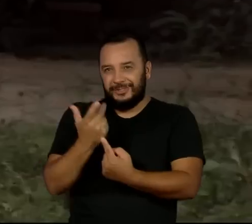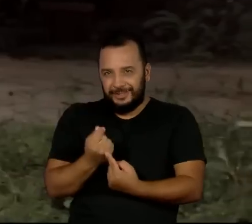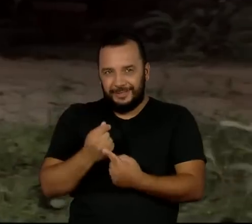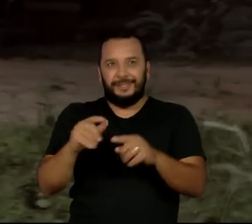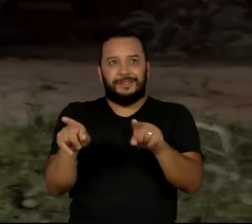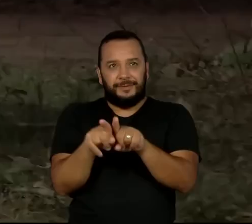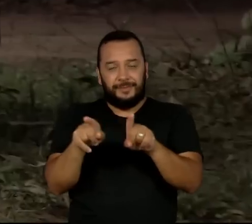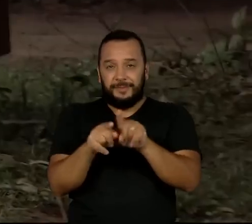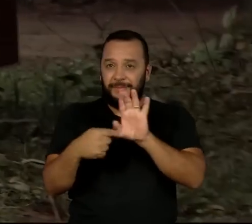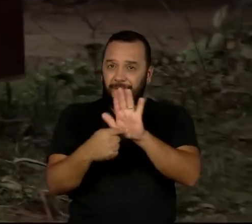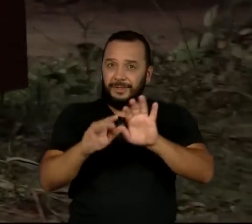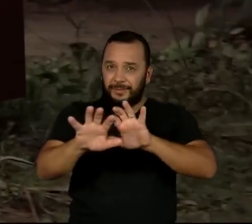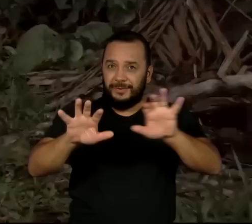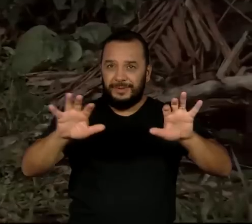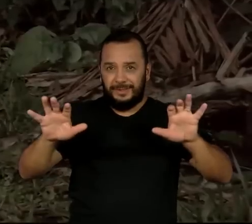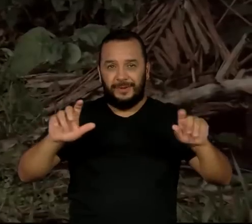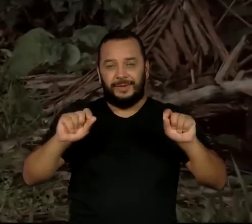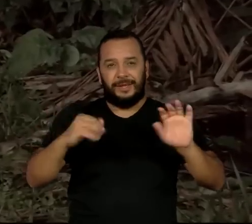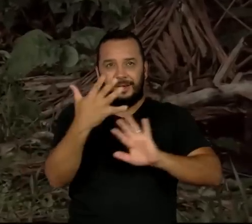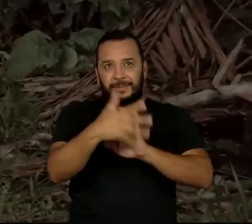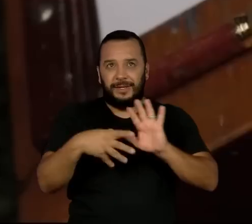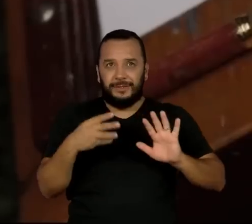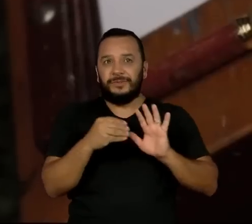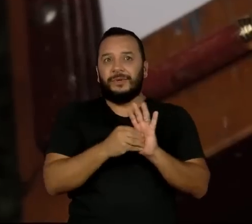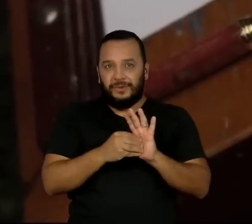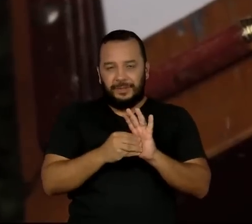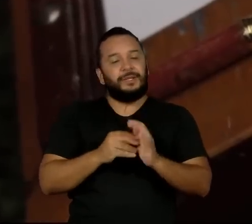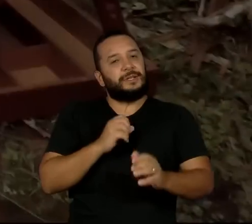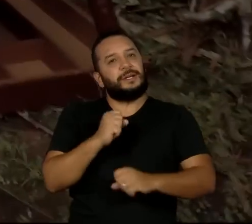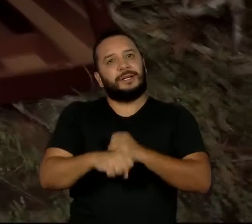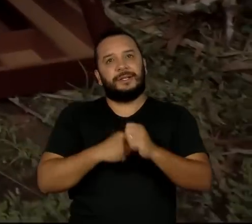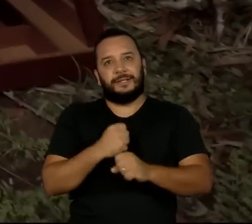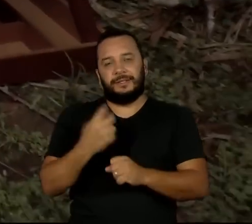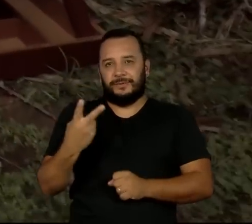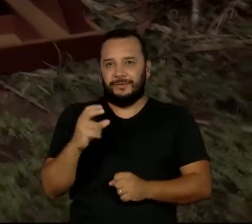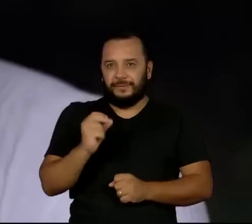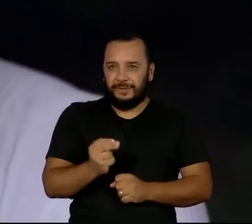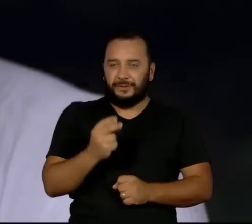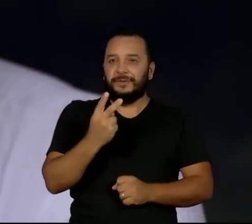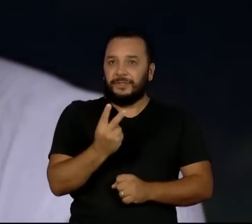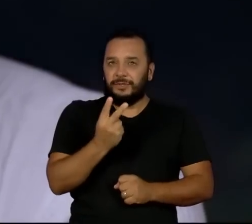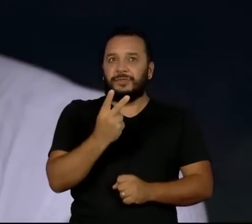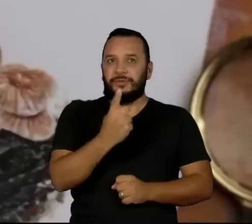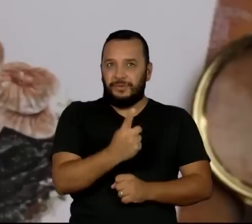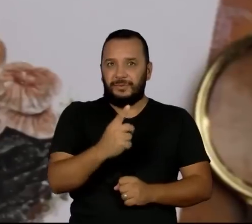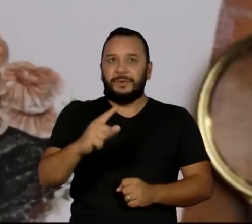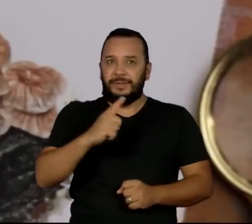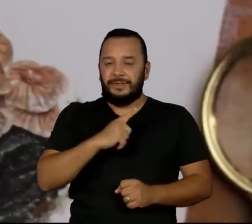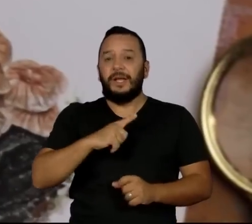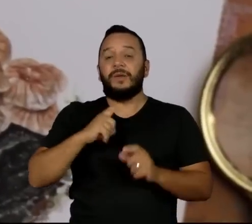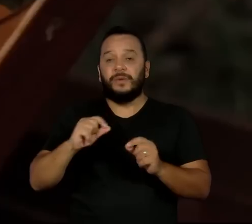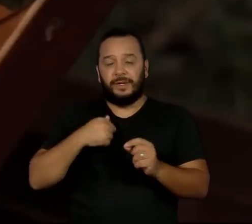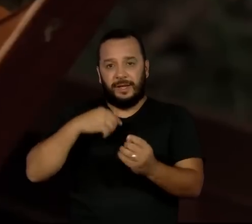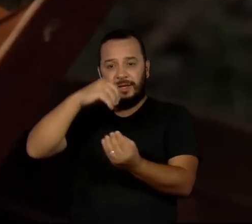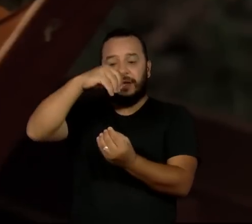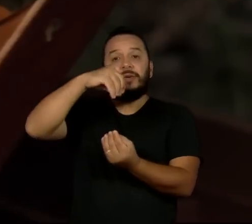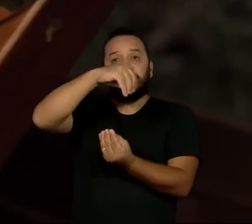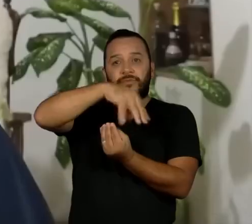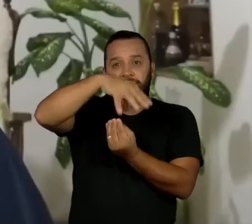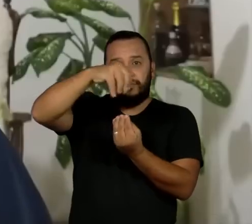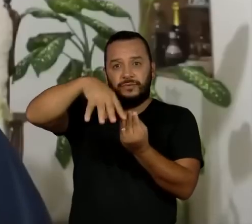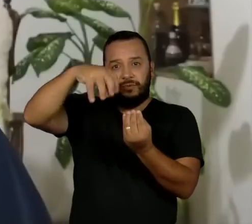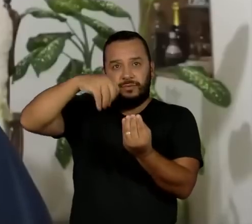a exposição Amazônia ao Cubo, de 2021, inspirada nos fungos bioluminescentes, que brilham no